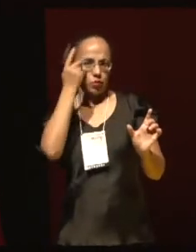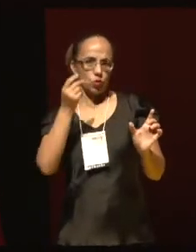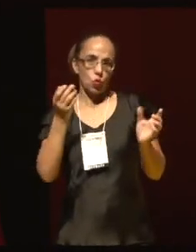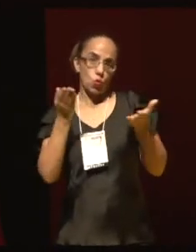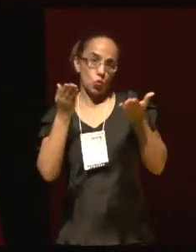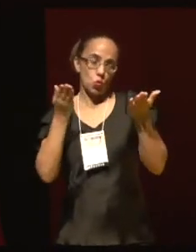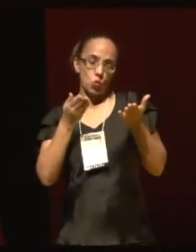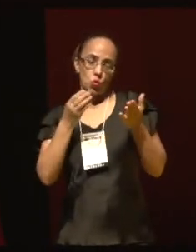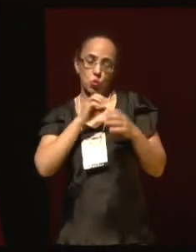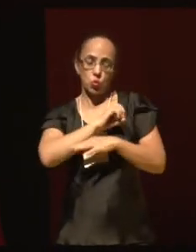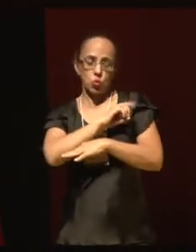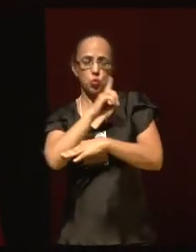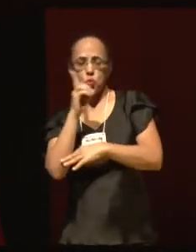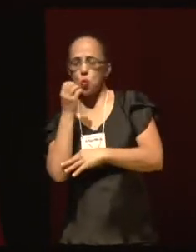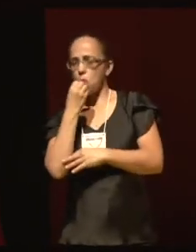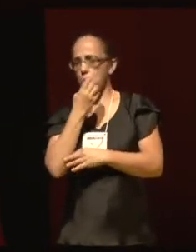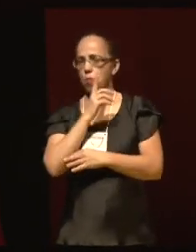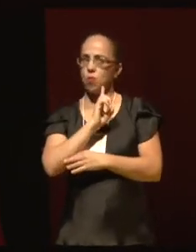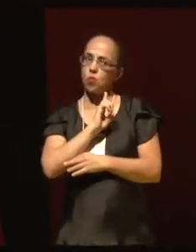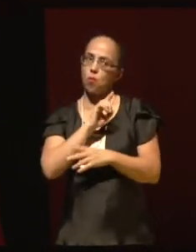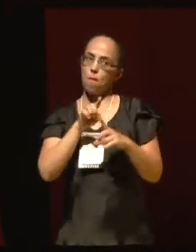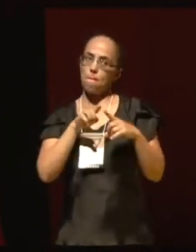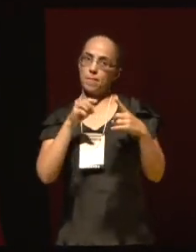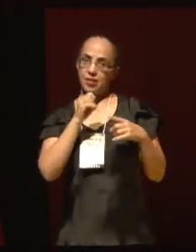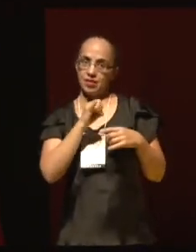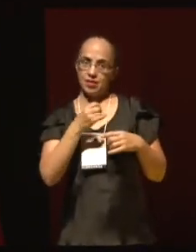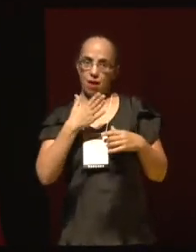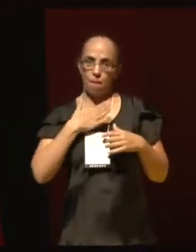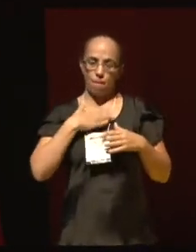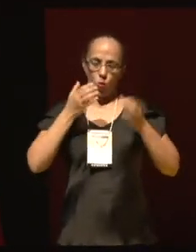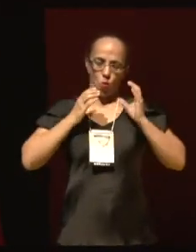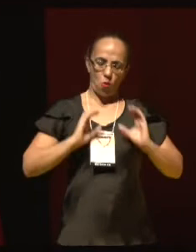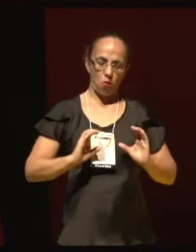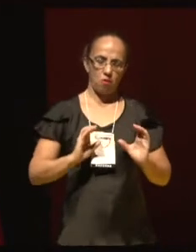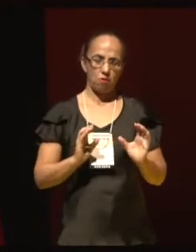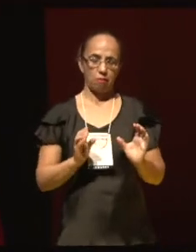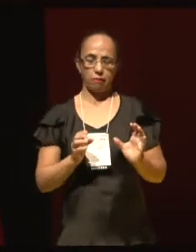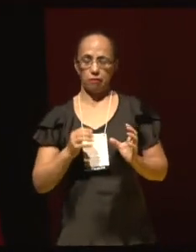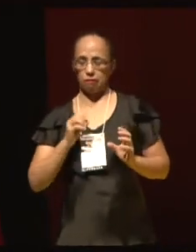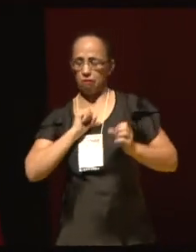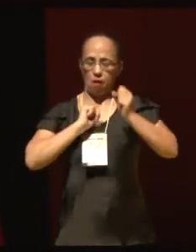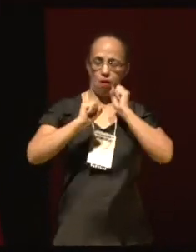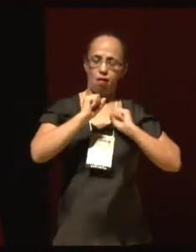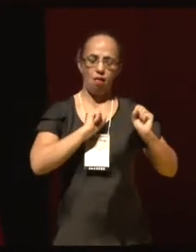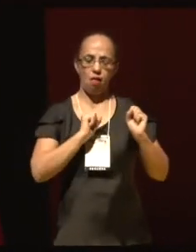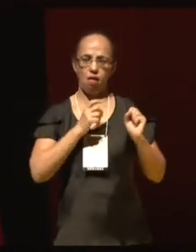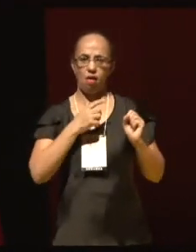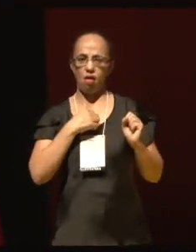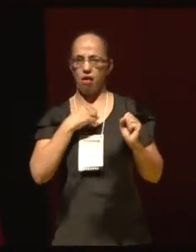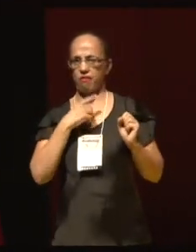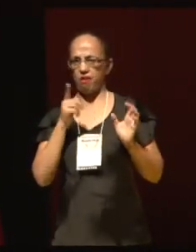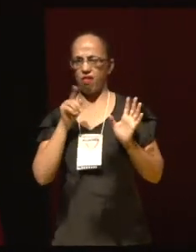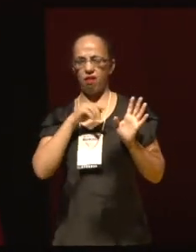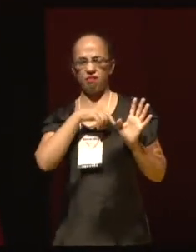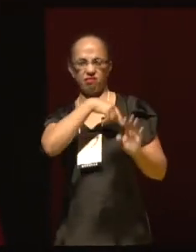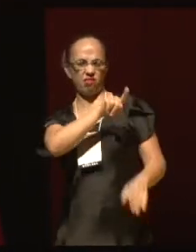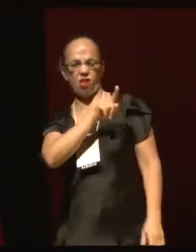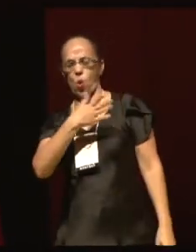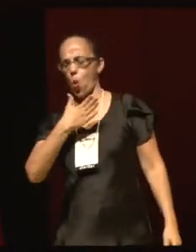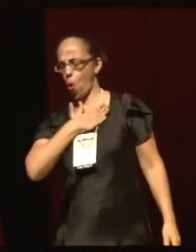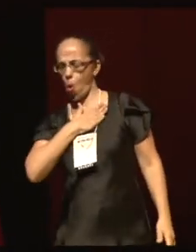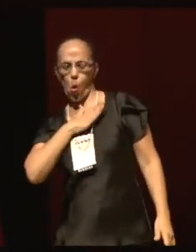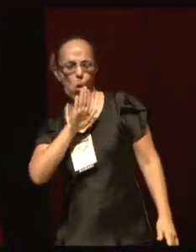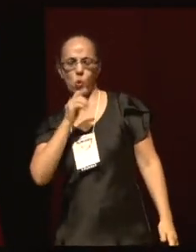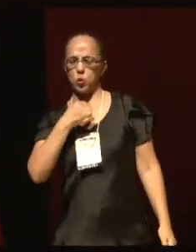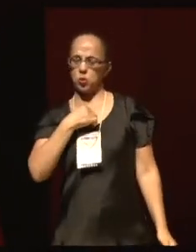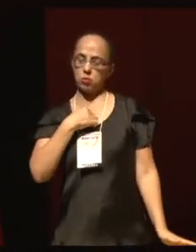meu comportamento é muito instintivo, vai dizer, não, essa pessoa não gosta de mim. E como não gosta de mim, eu